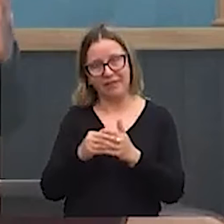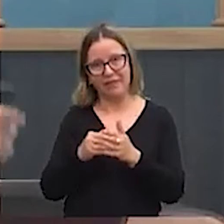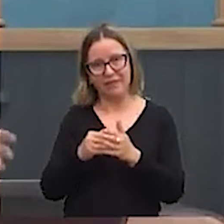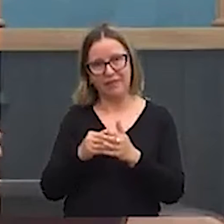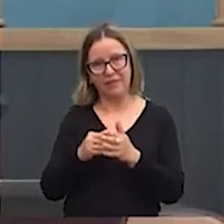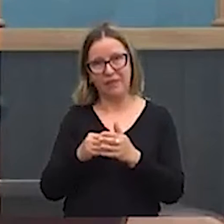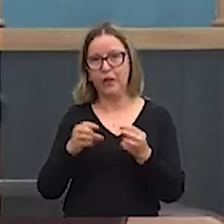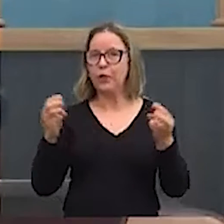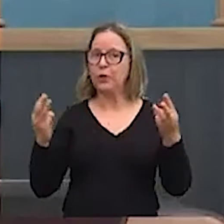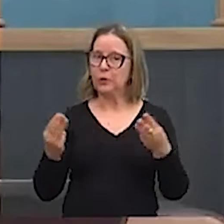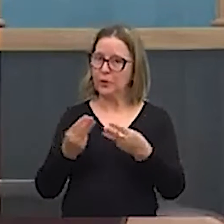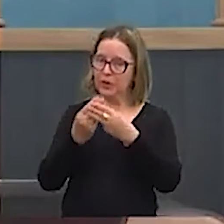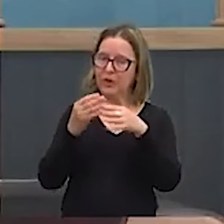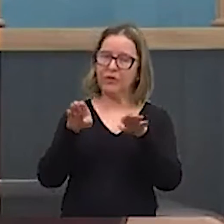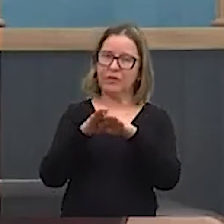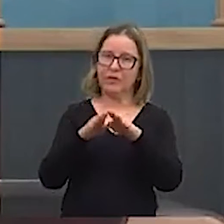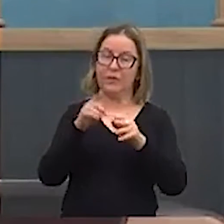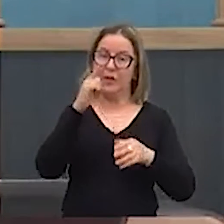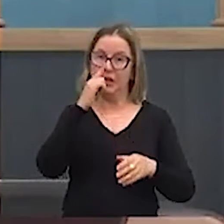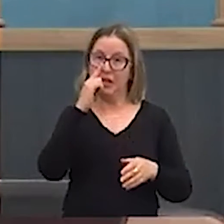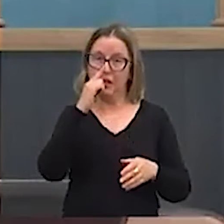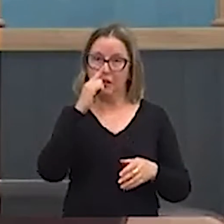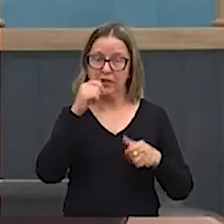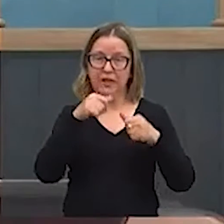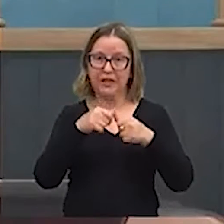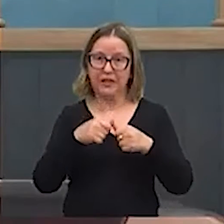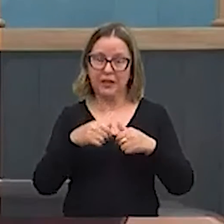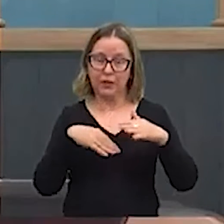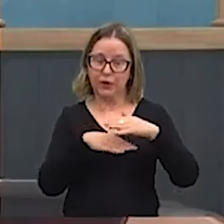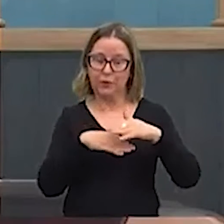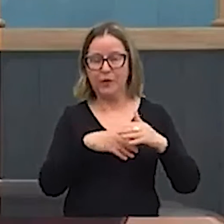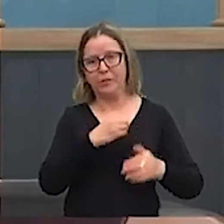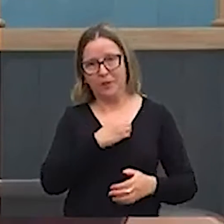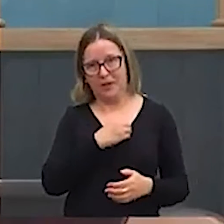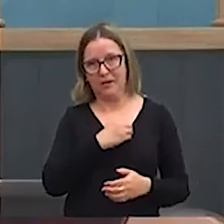tanto judeus como gregos, estão debaixo do pecado.